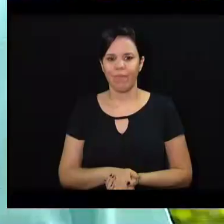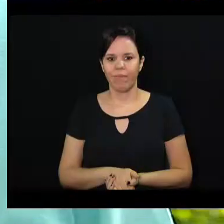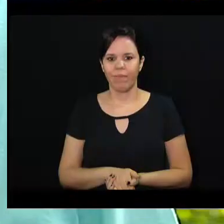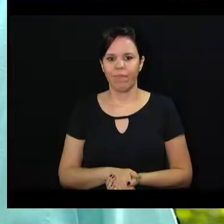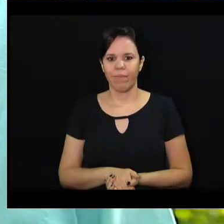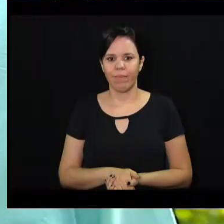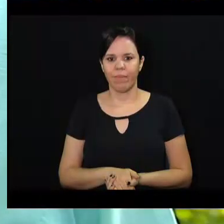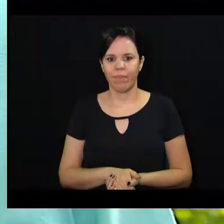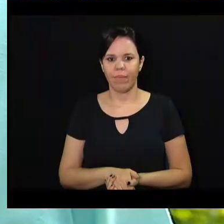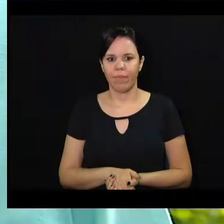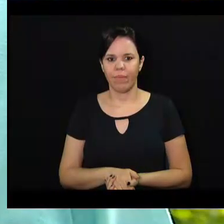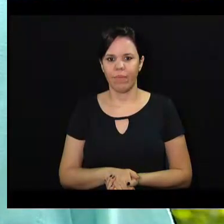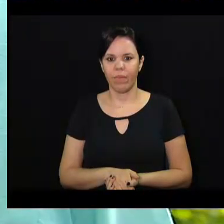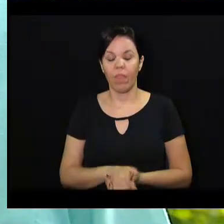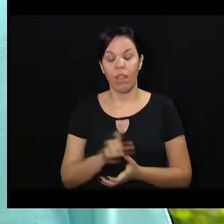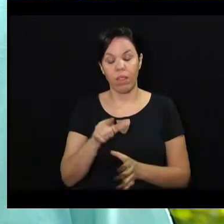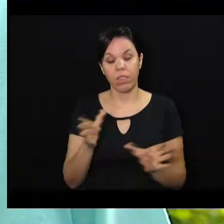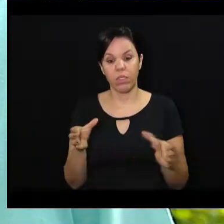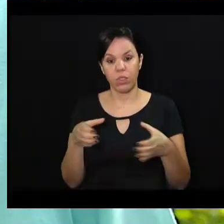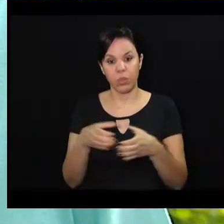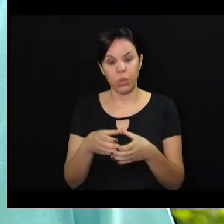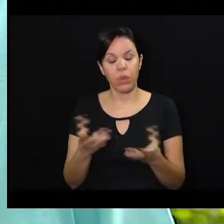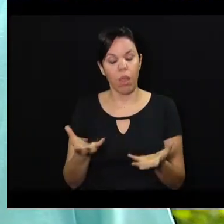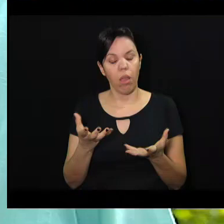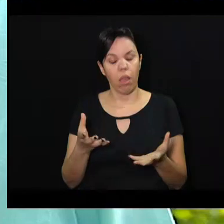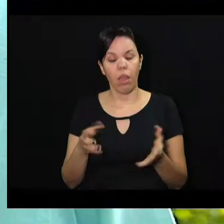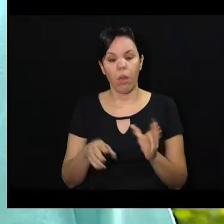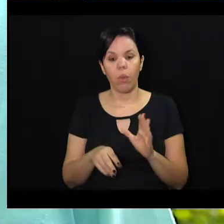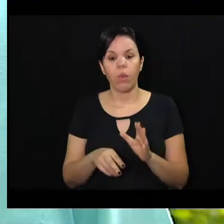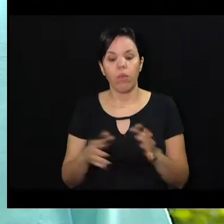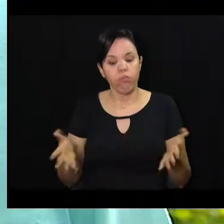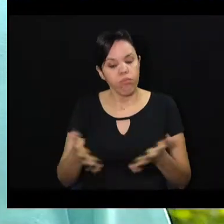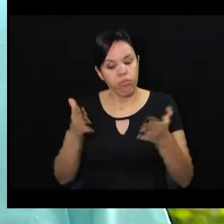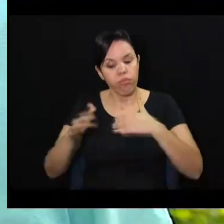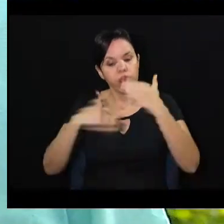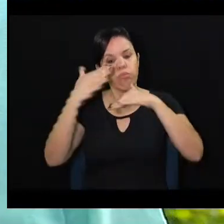O Conselho é um órgão consultivo, né?